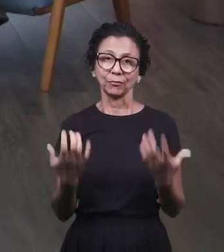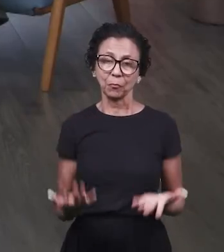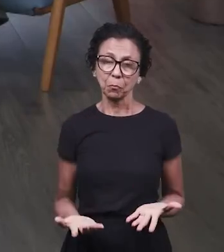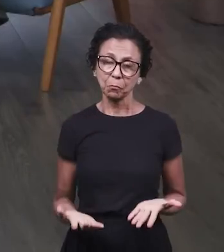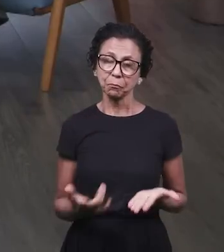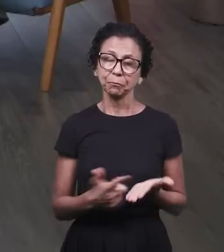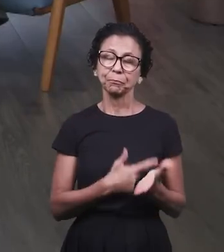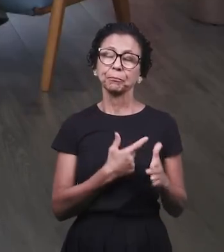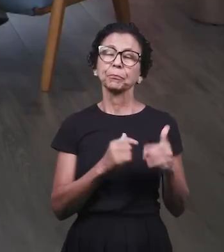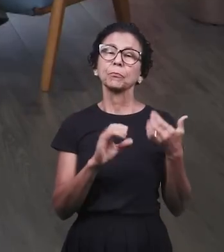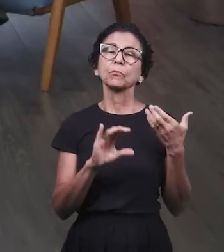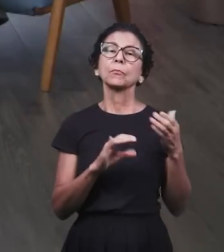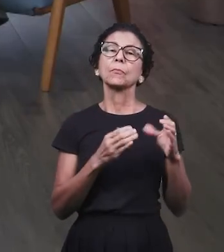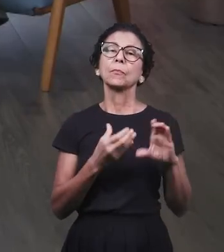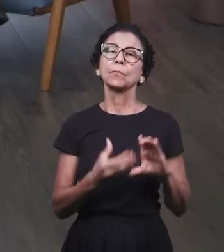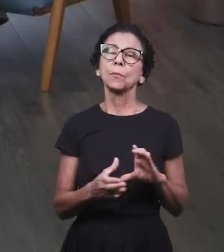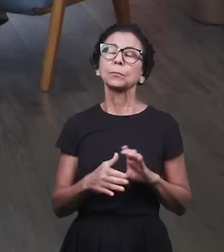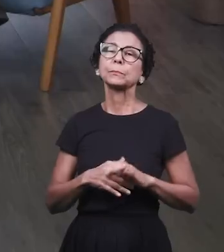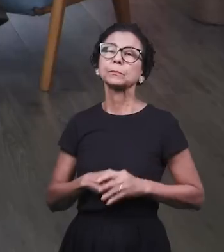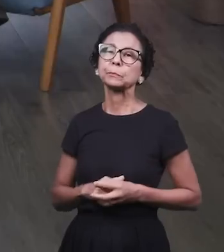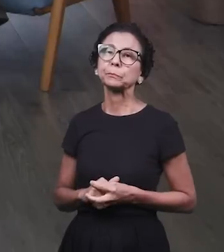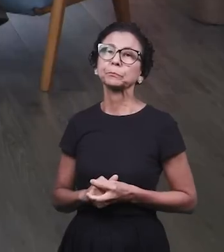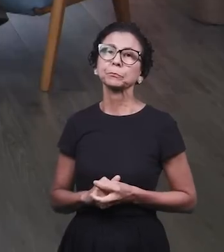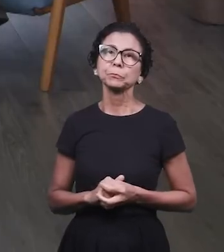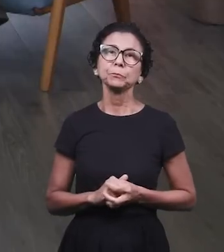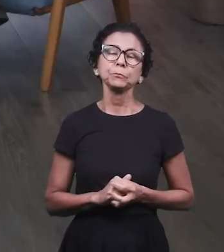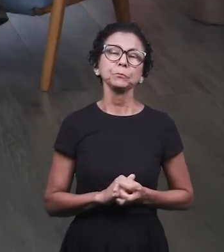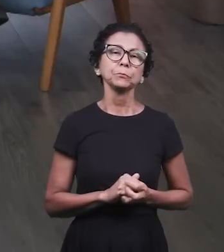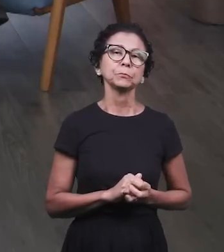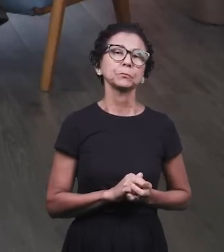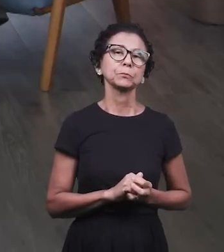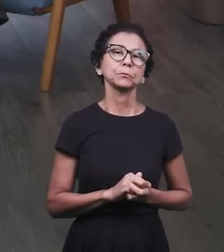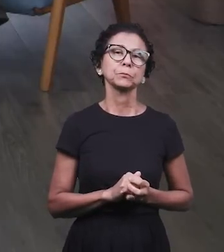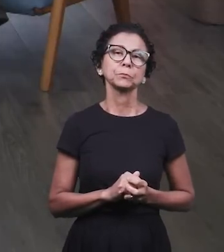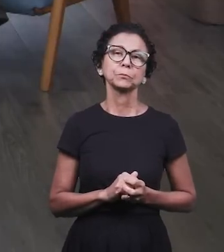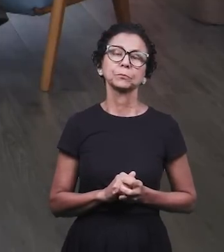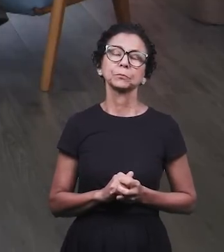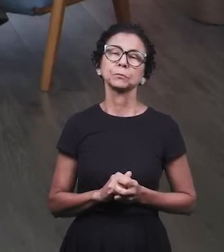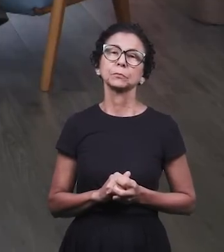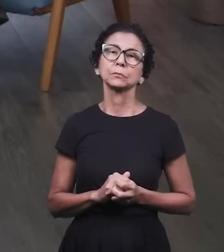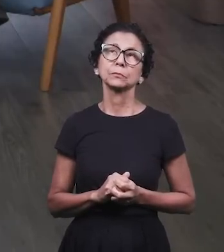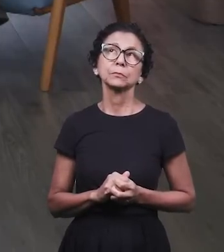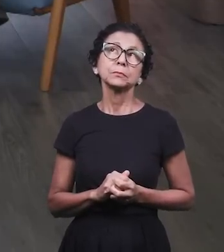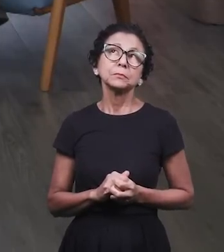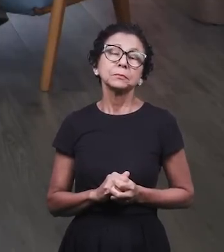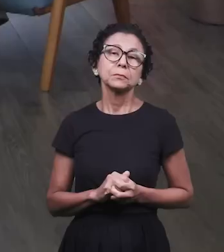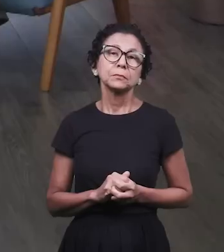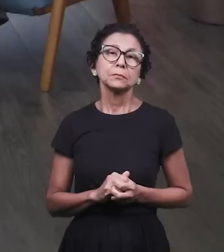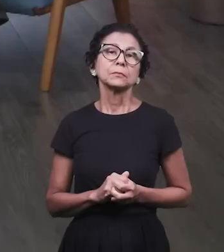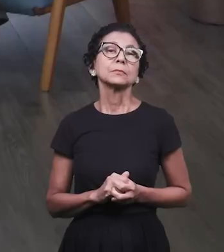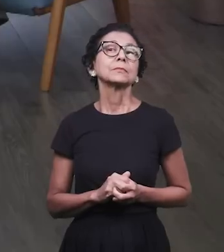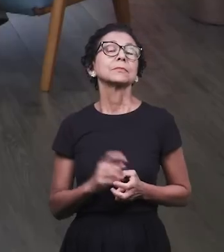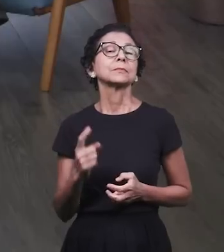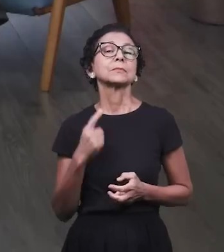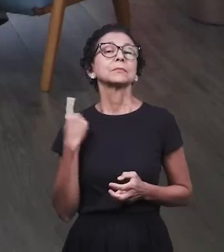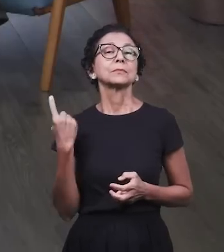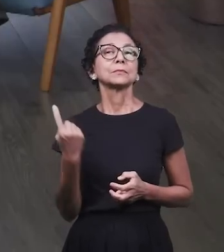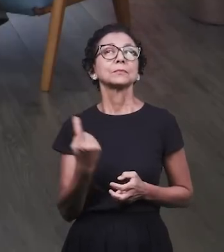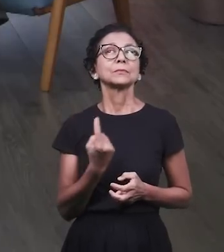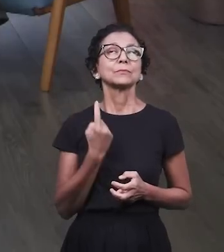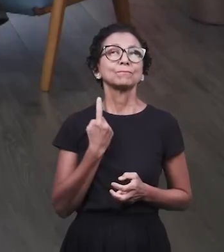tantos benefícios, nos leva, vou usar aqui uma expressão, nos leva a